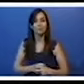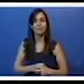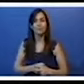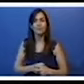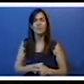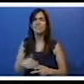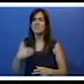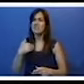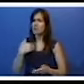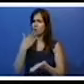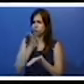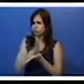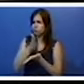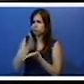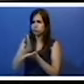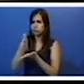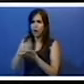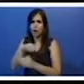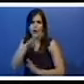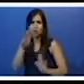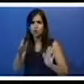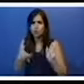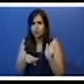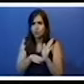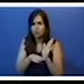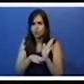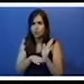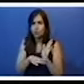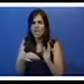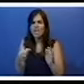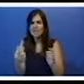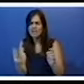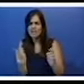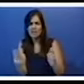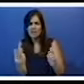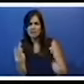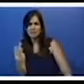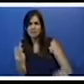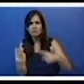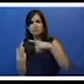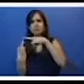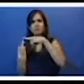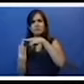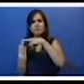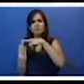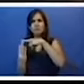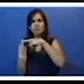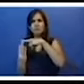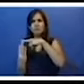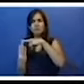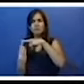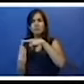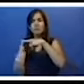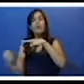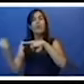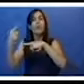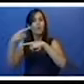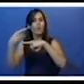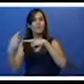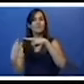se eu dividir o meu todo em três partes cada triângulo representa